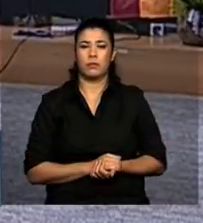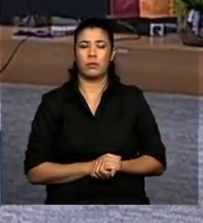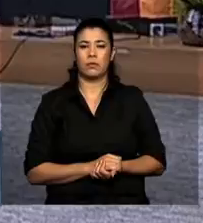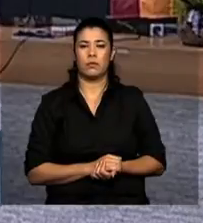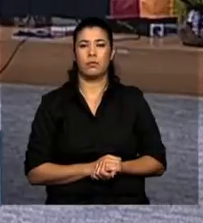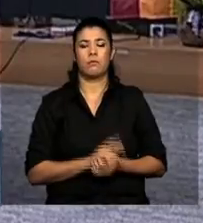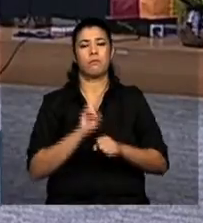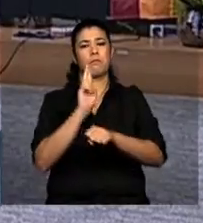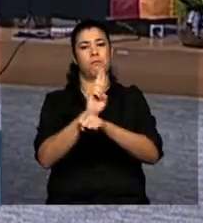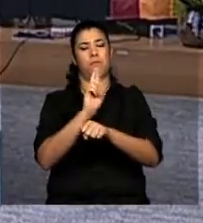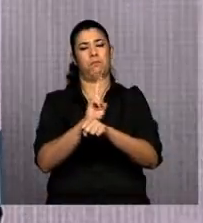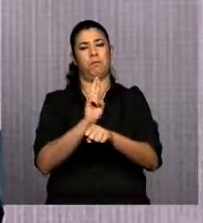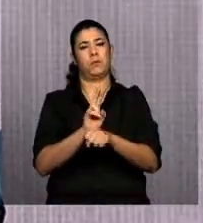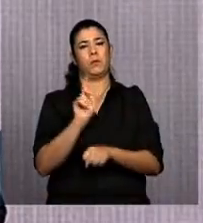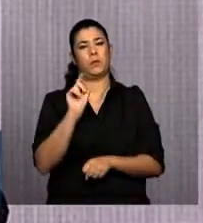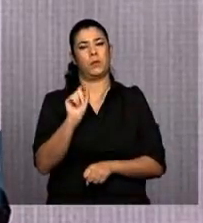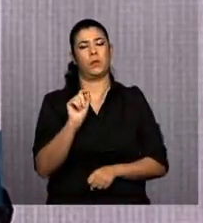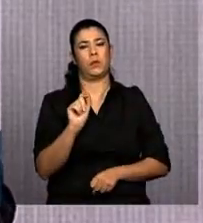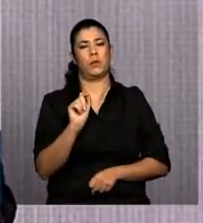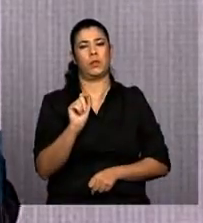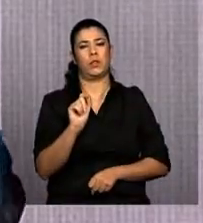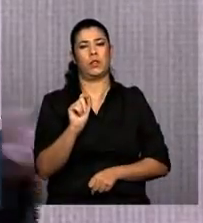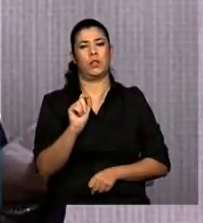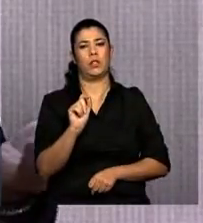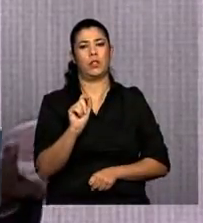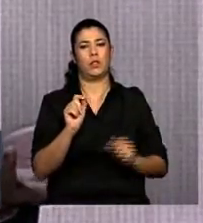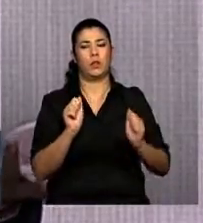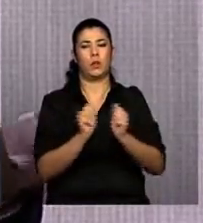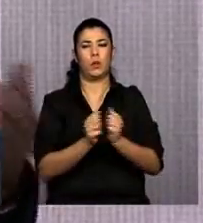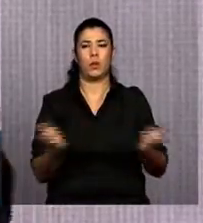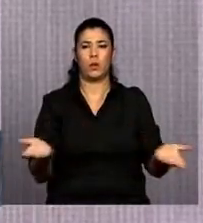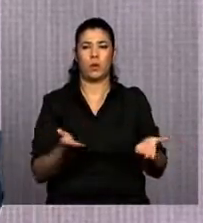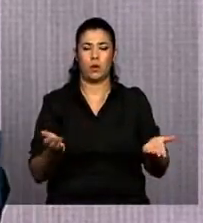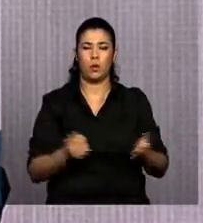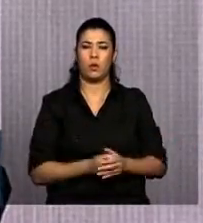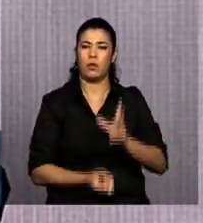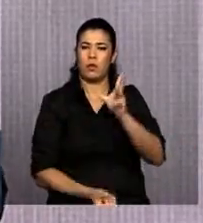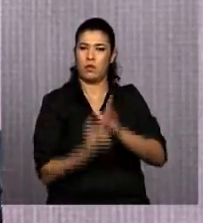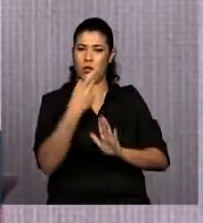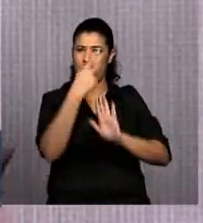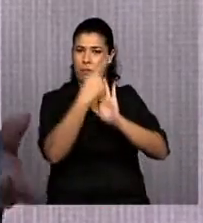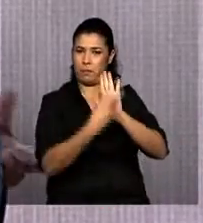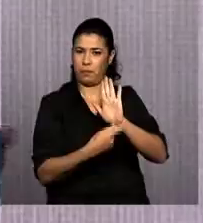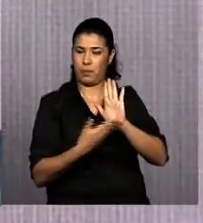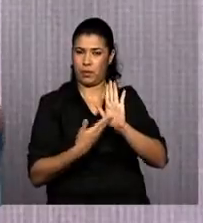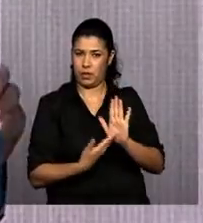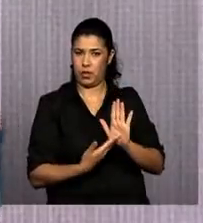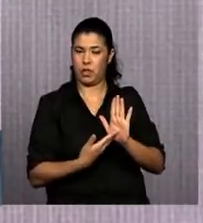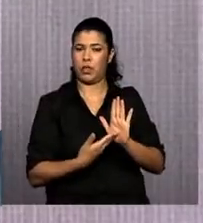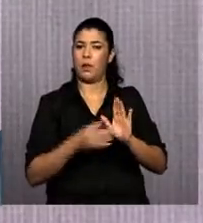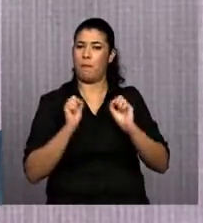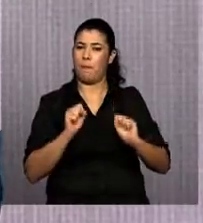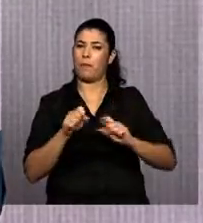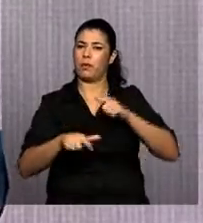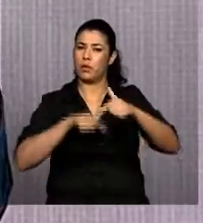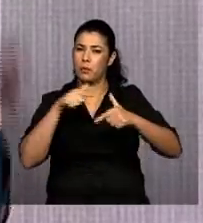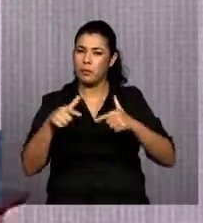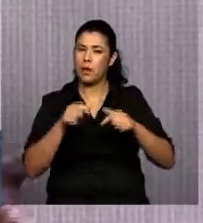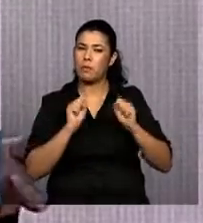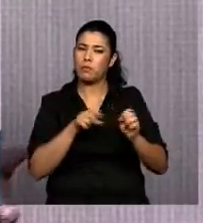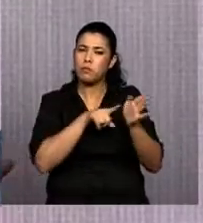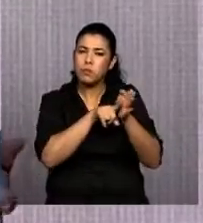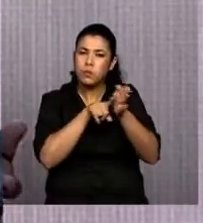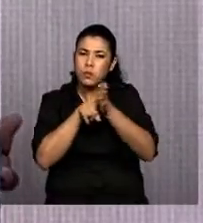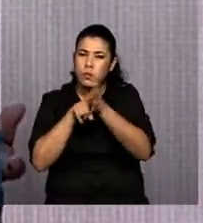eu espero que, com essa portaria, os trabalhos possam ser desenvolvidos, as investigações de